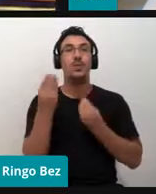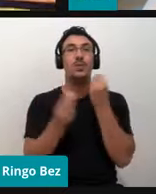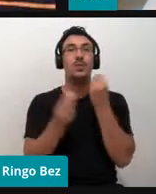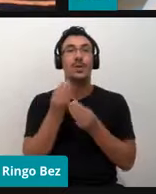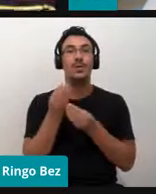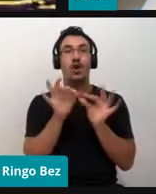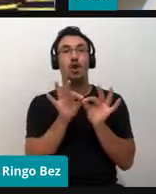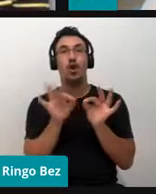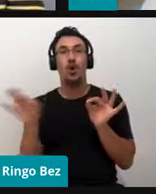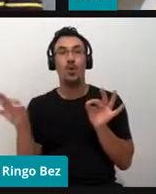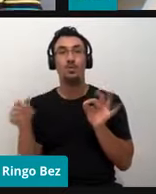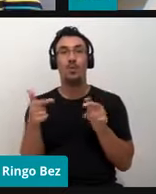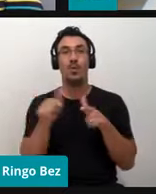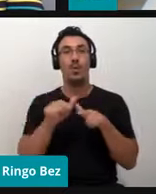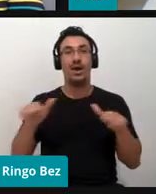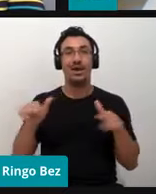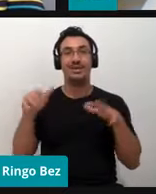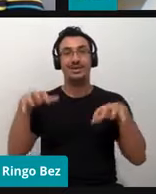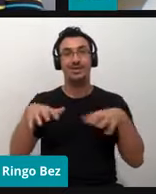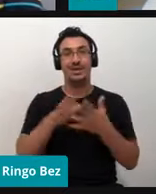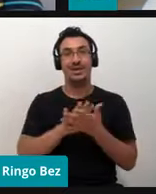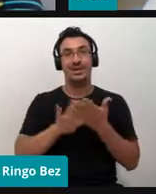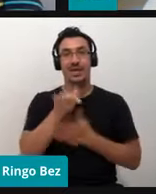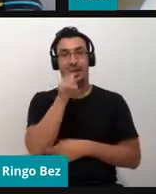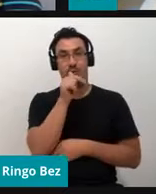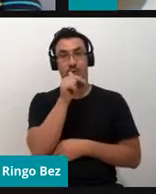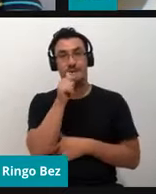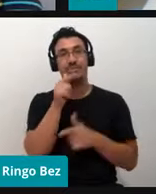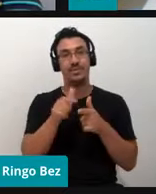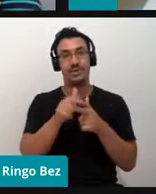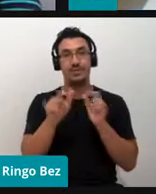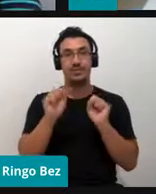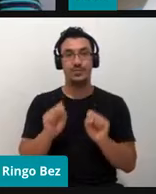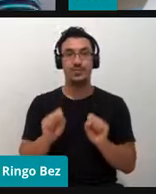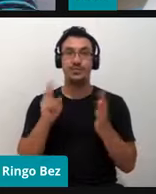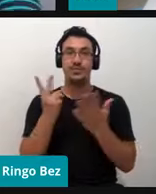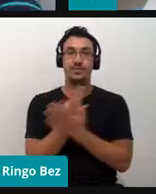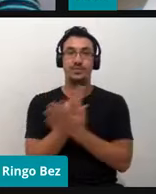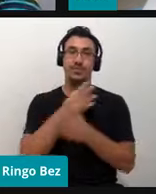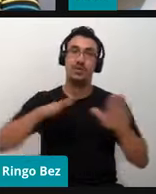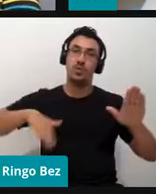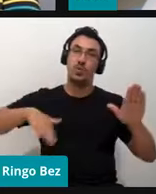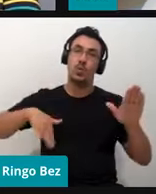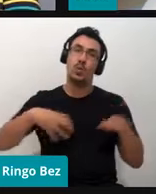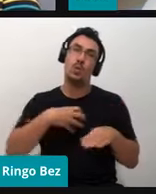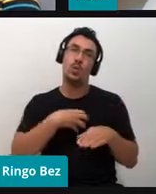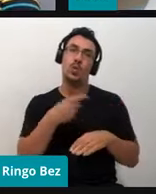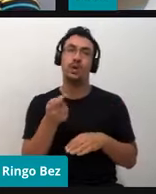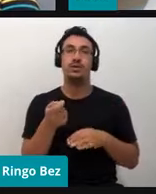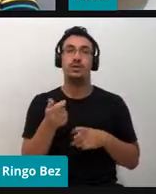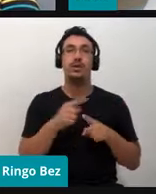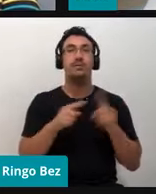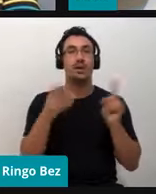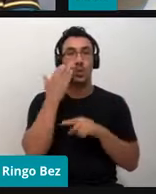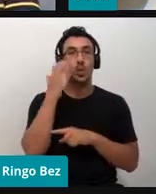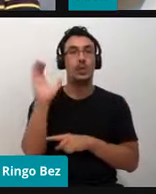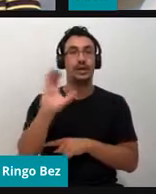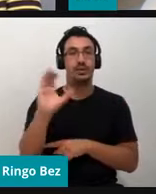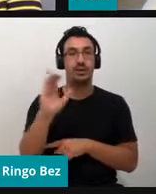de estiagem. E isso pode começar a acontecer. Aqui no litoral não estamos sentindo tanto, mas em Curitiba já